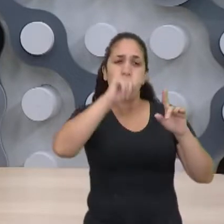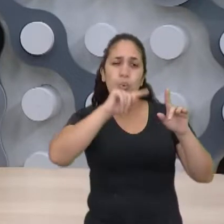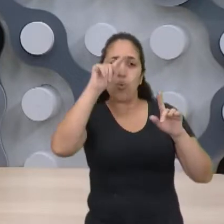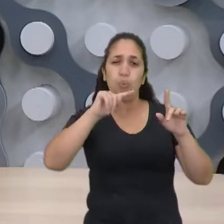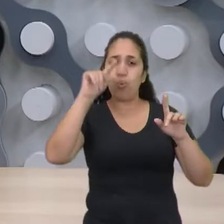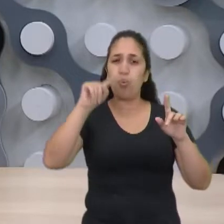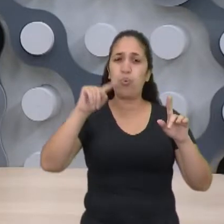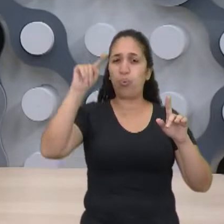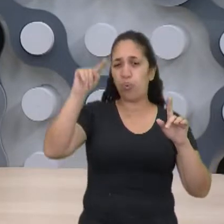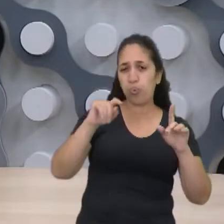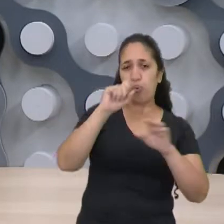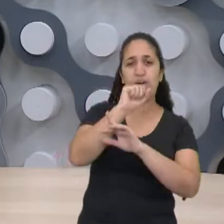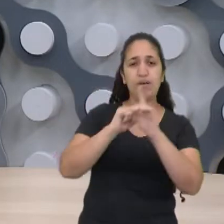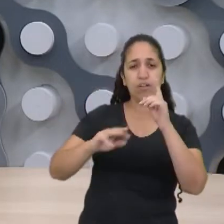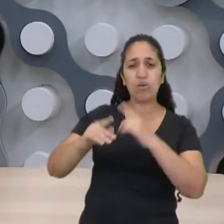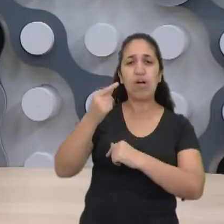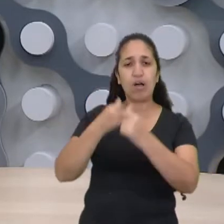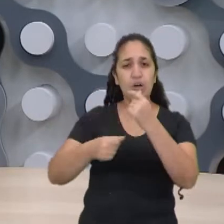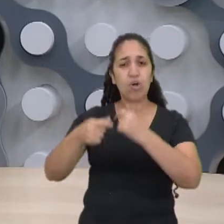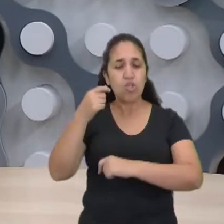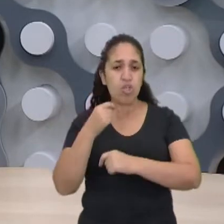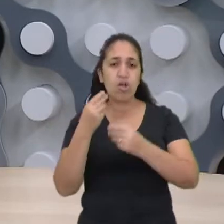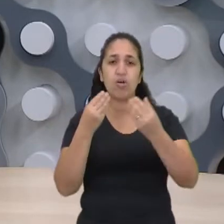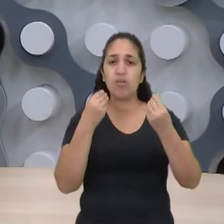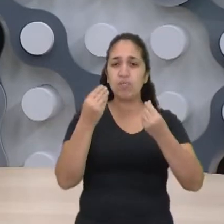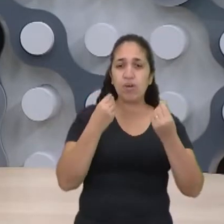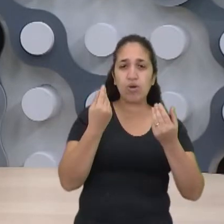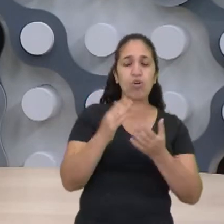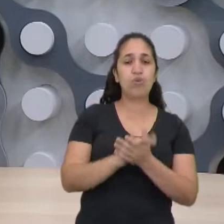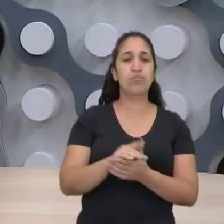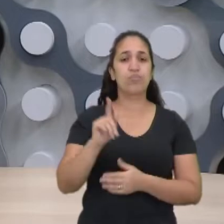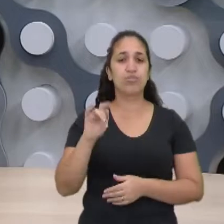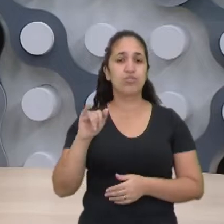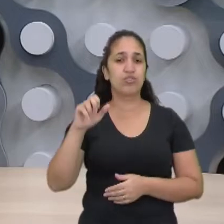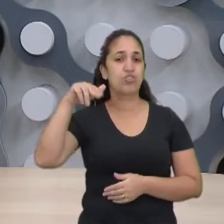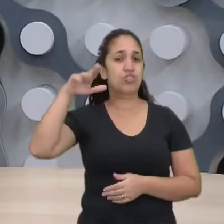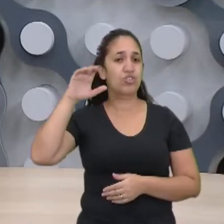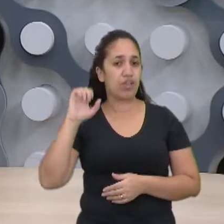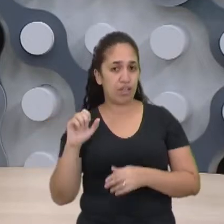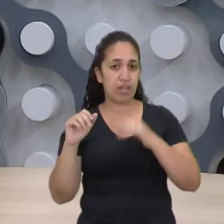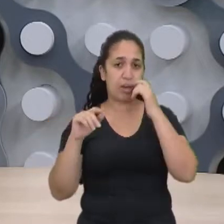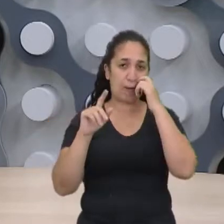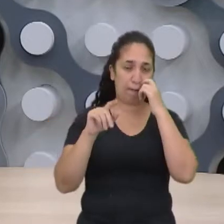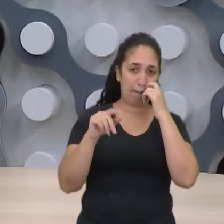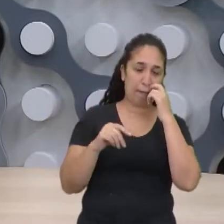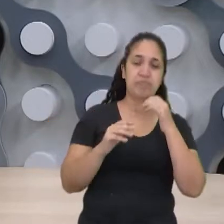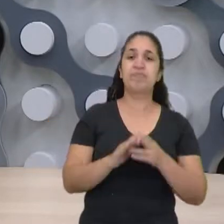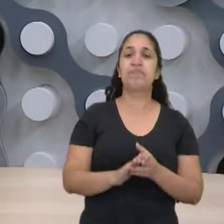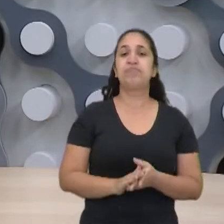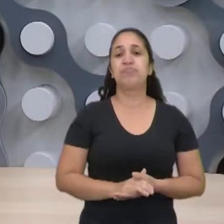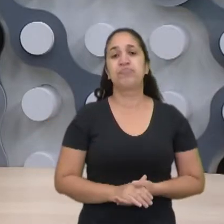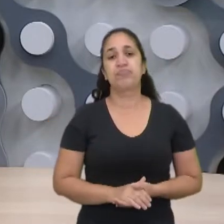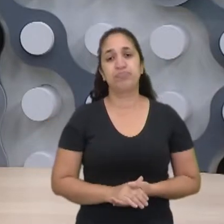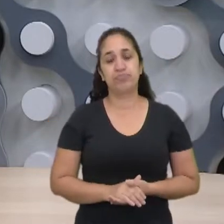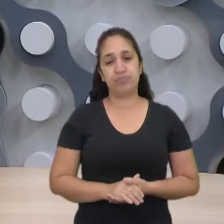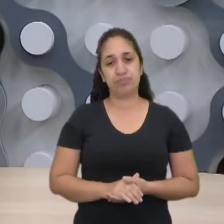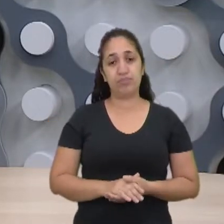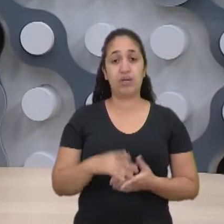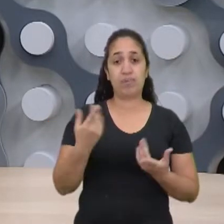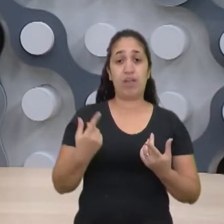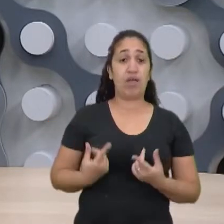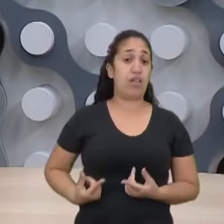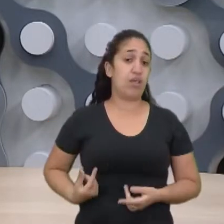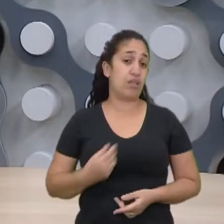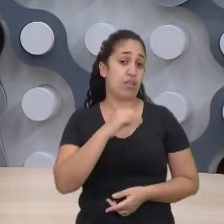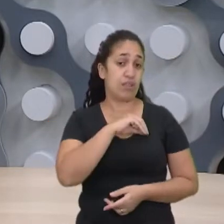índices sociais e econômicos, né? Como o Gini, né? Que vê aí a questão do coeficiente, né? E da questão da renda, nós